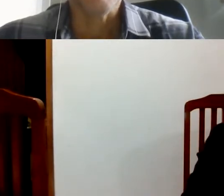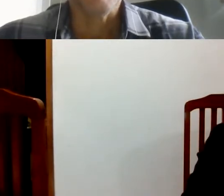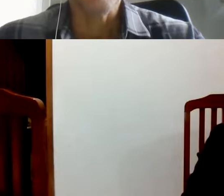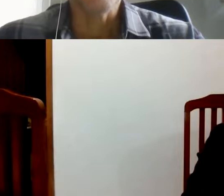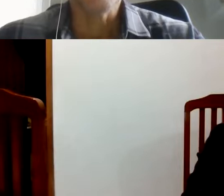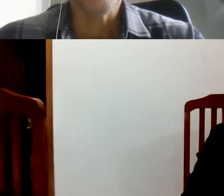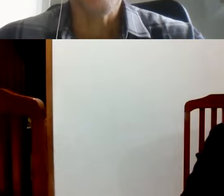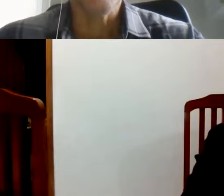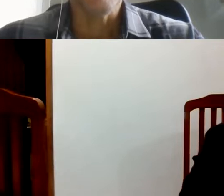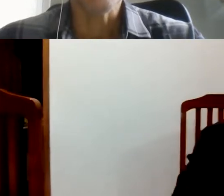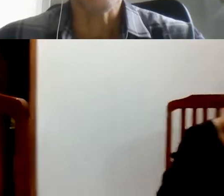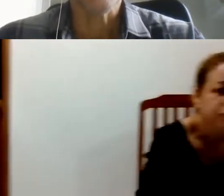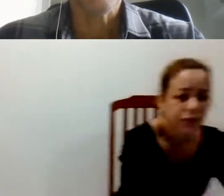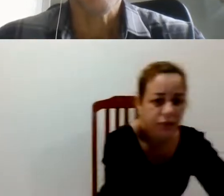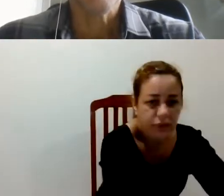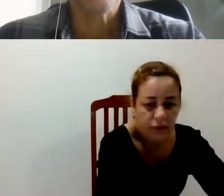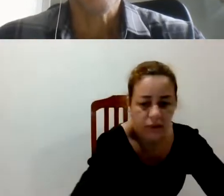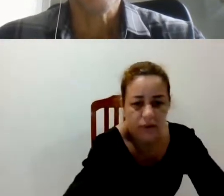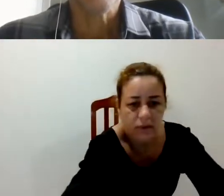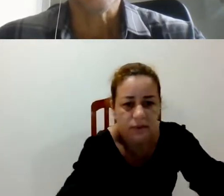muito agradável tudo, né, mas...